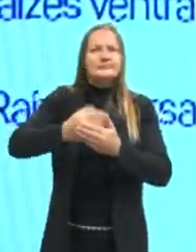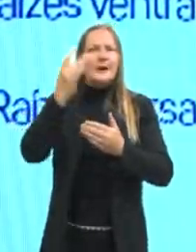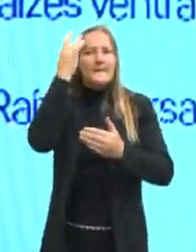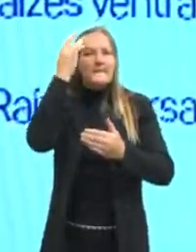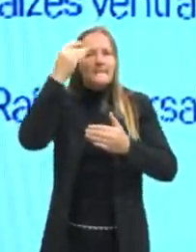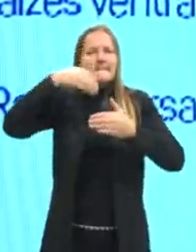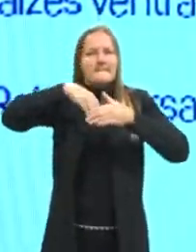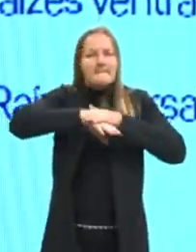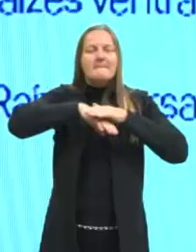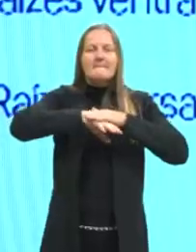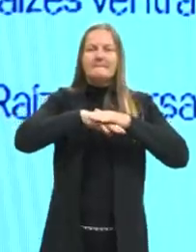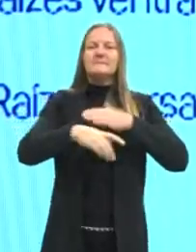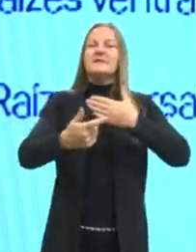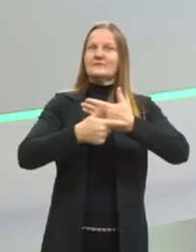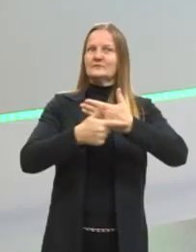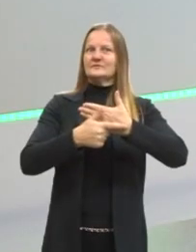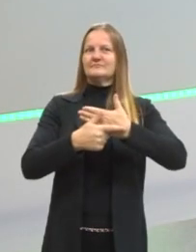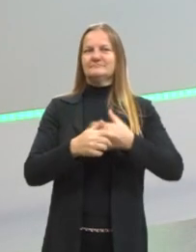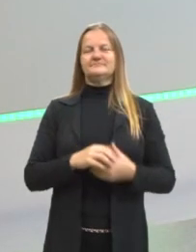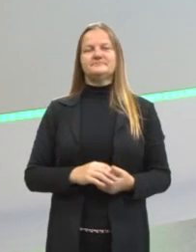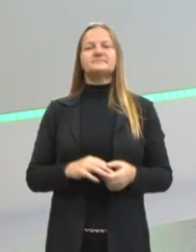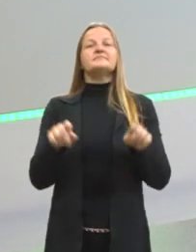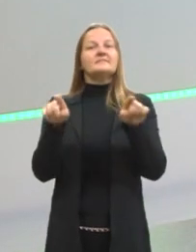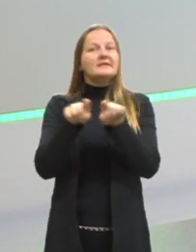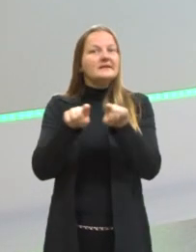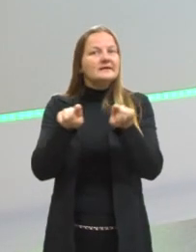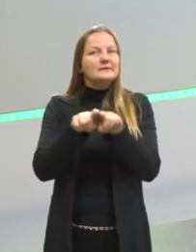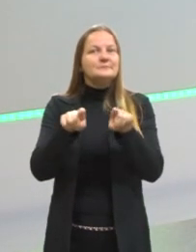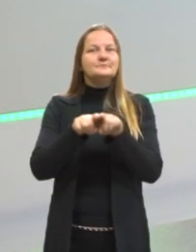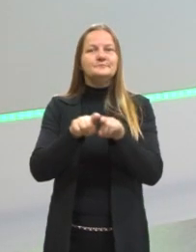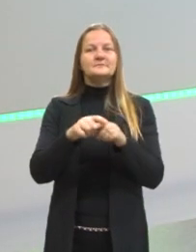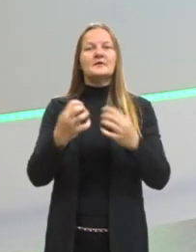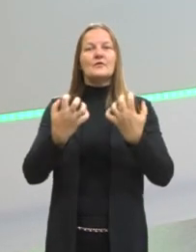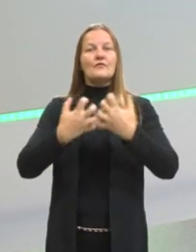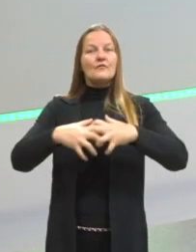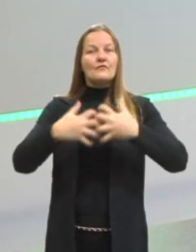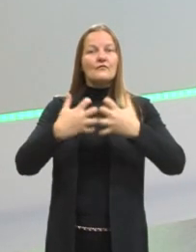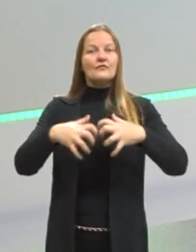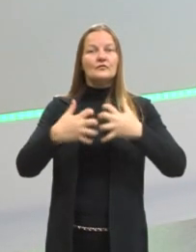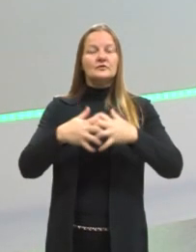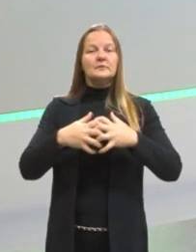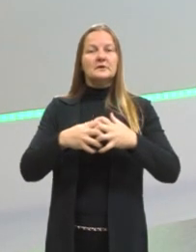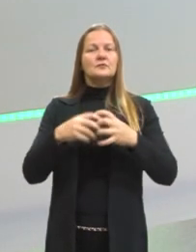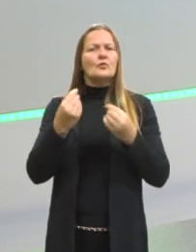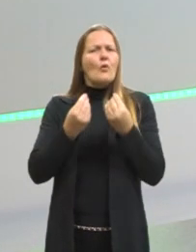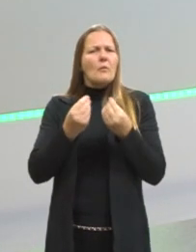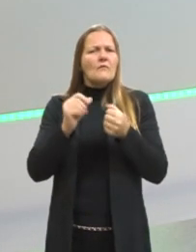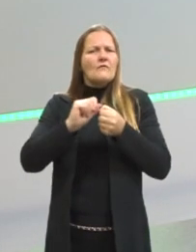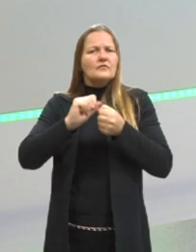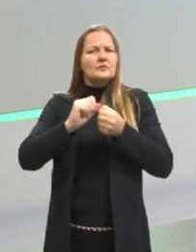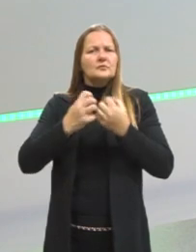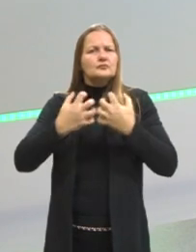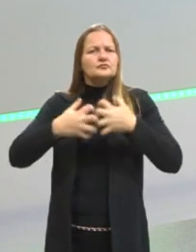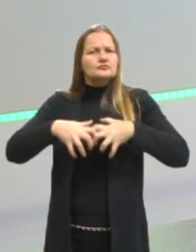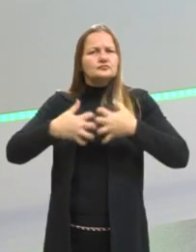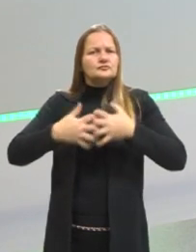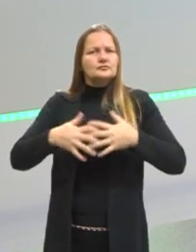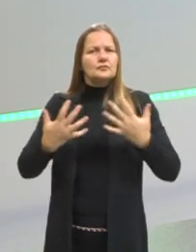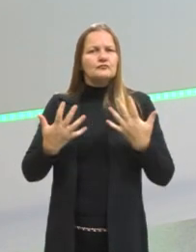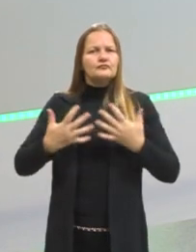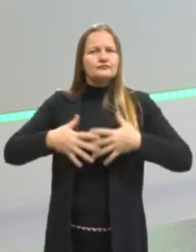ali na essa função principal também funcionamento fisiológico e o